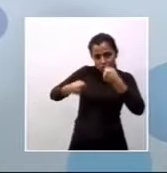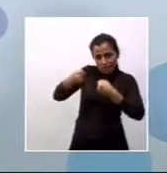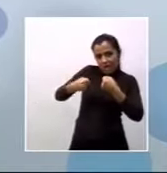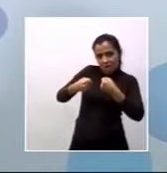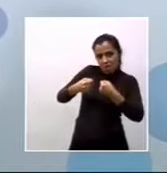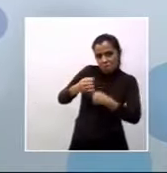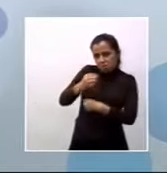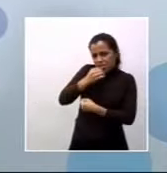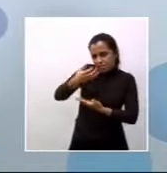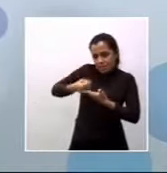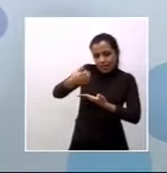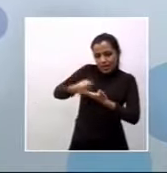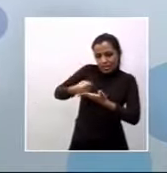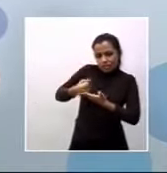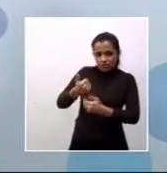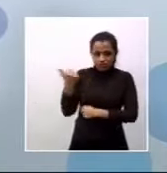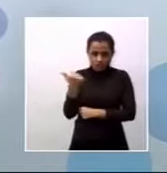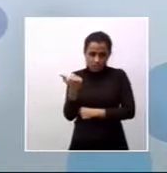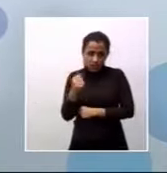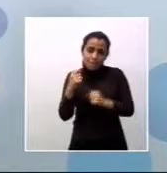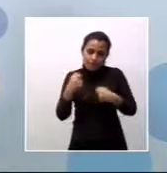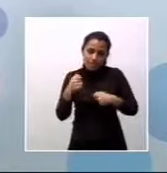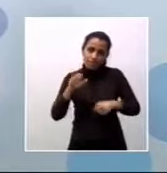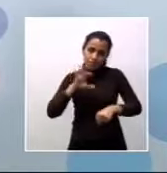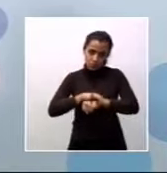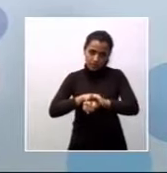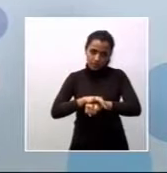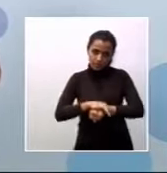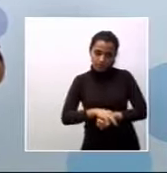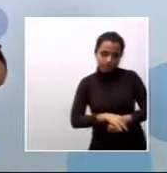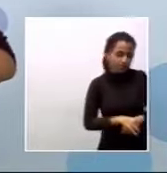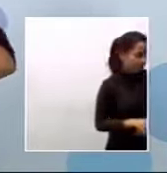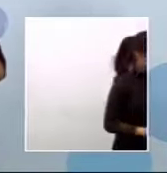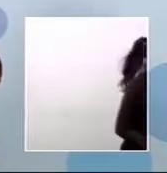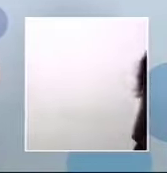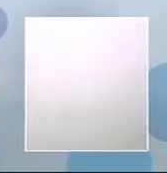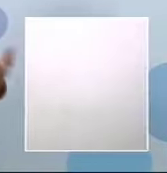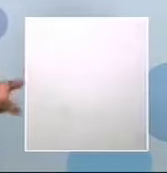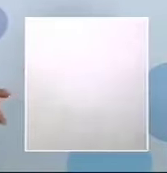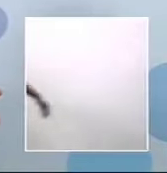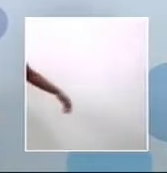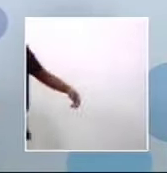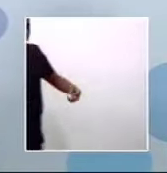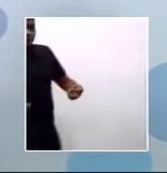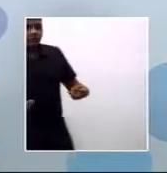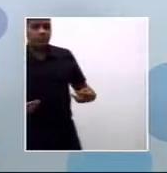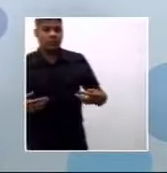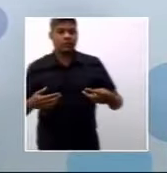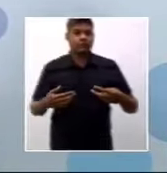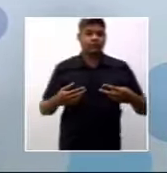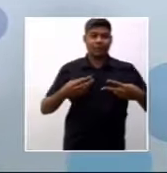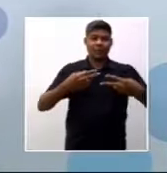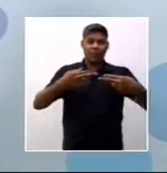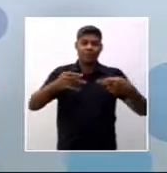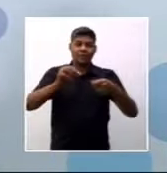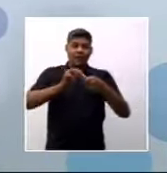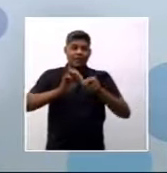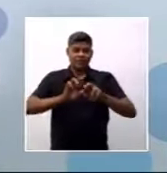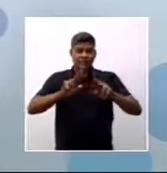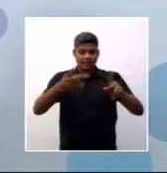aplicativos que a gente tem você precisa usar máscara por segurança então é uma coisa que faz muita diferença na nossa vida